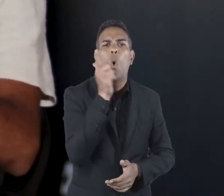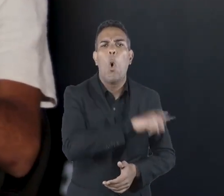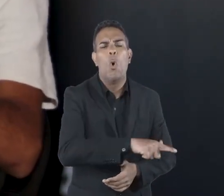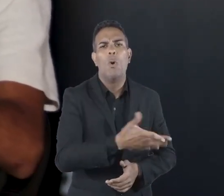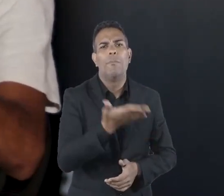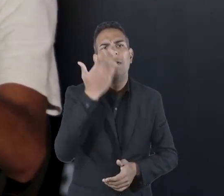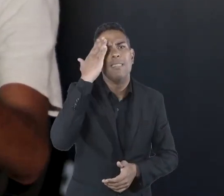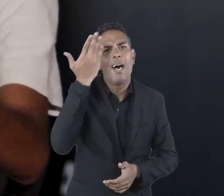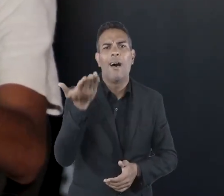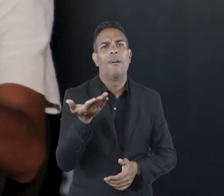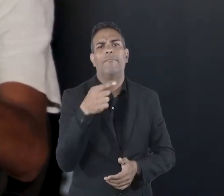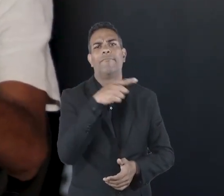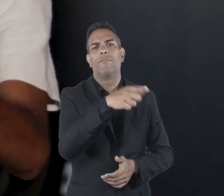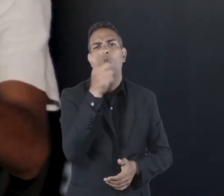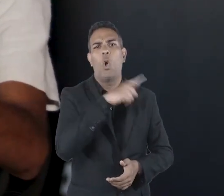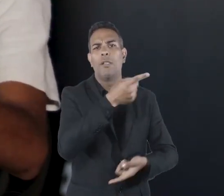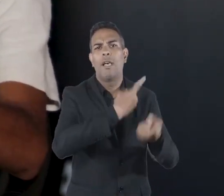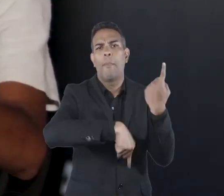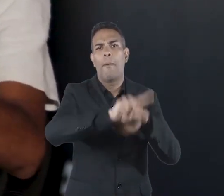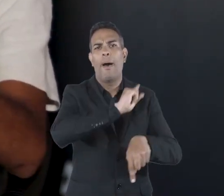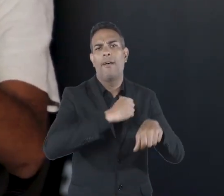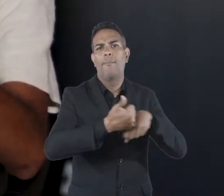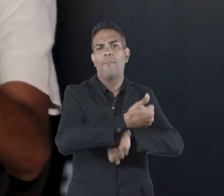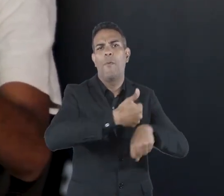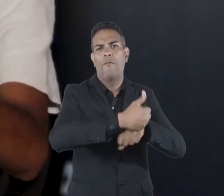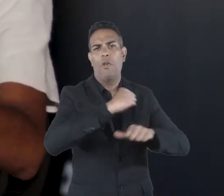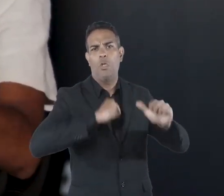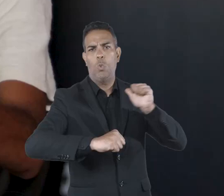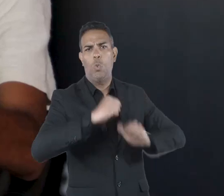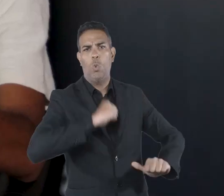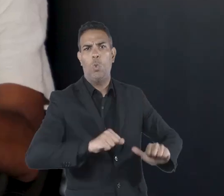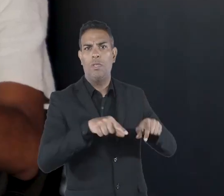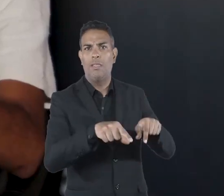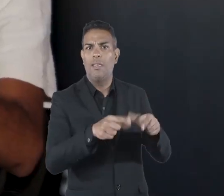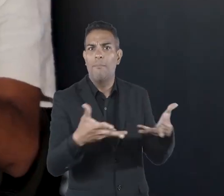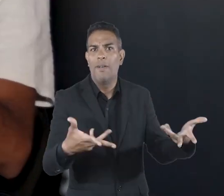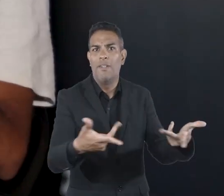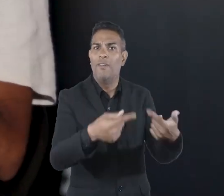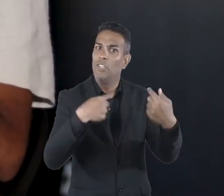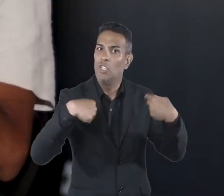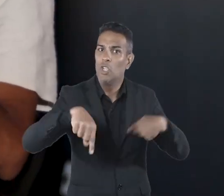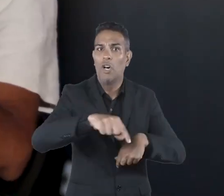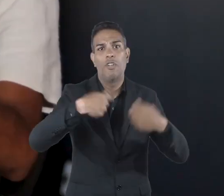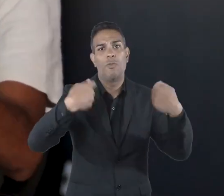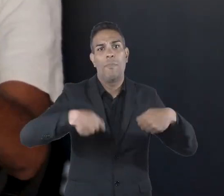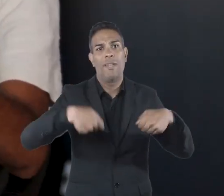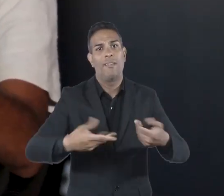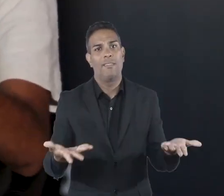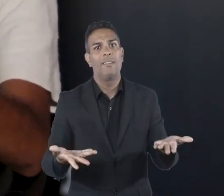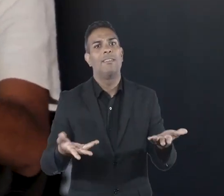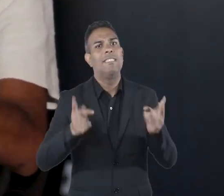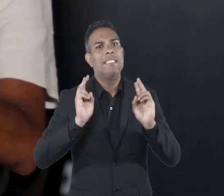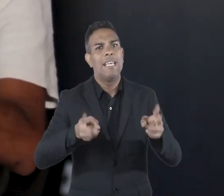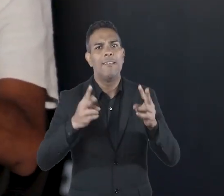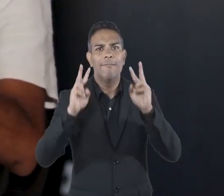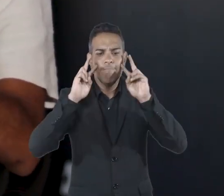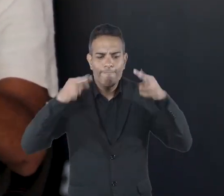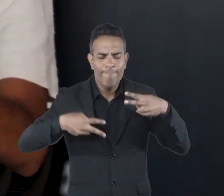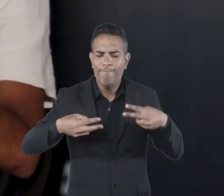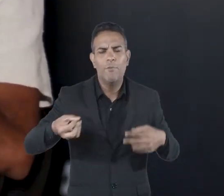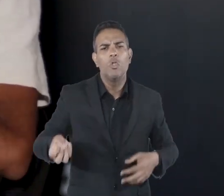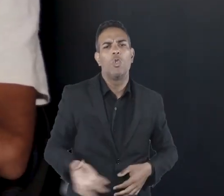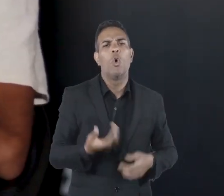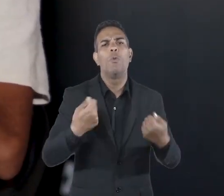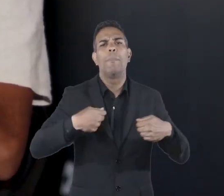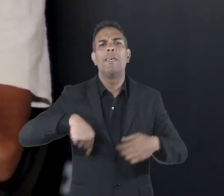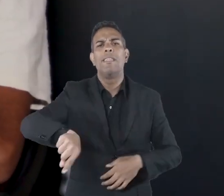documento, ou onde é que ela consegue, sei lá, se tornar um bom ator. isso é grandioso, isso que a gente precisa, mas